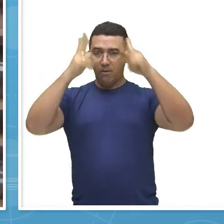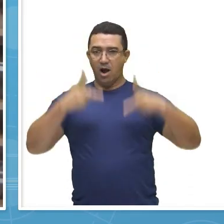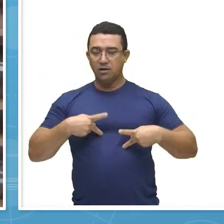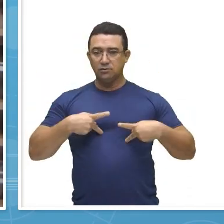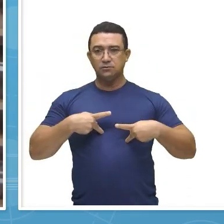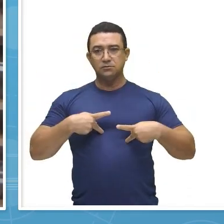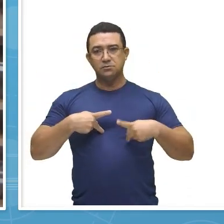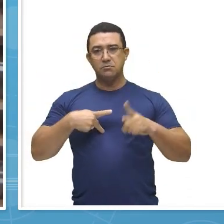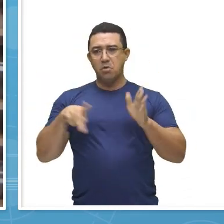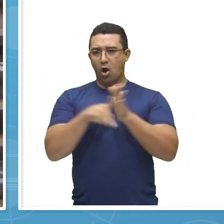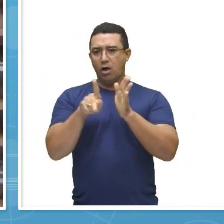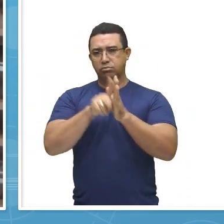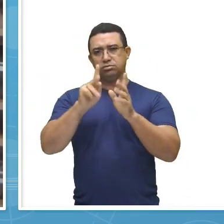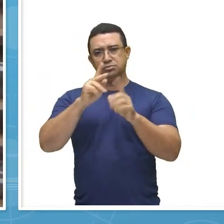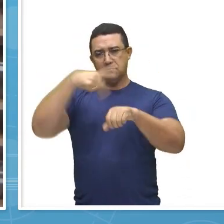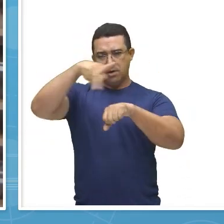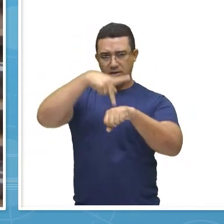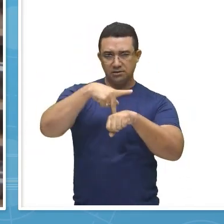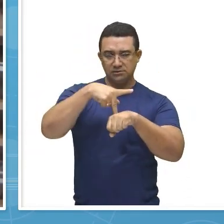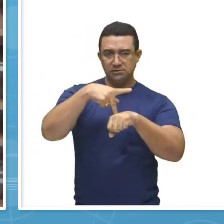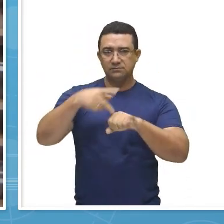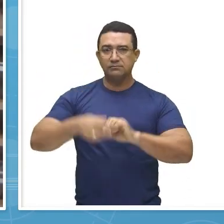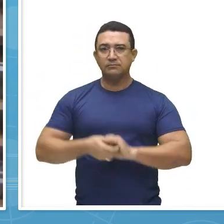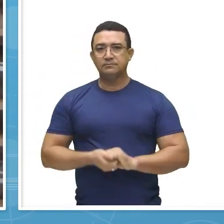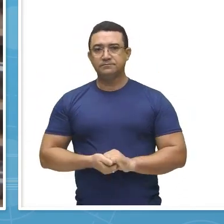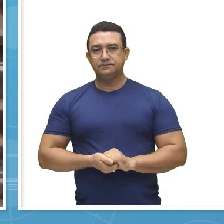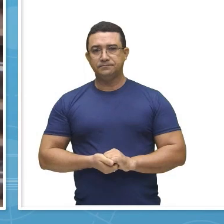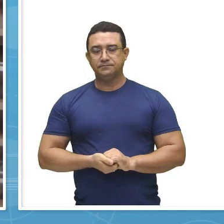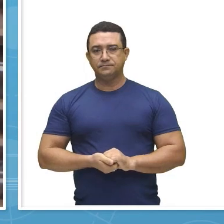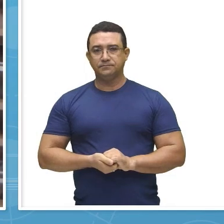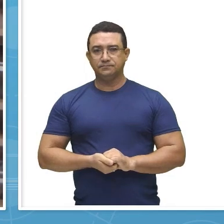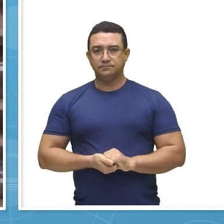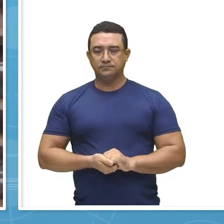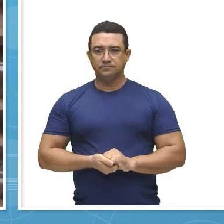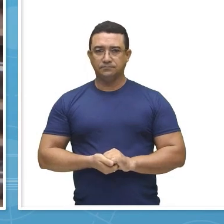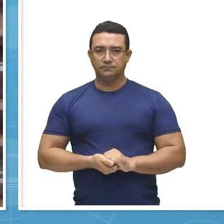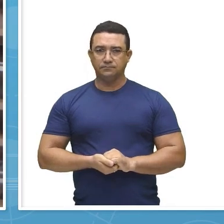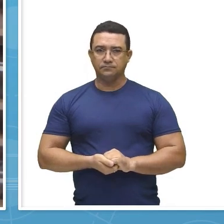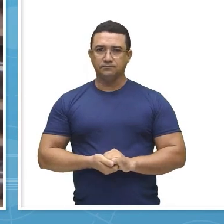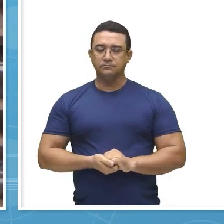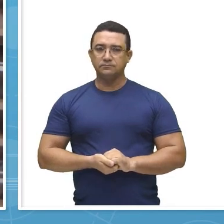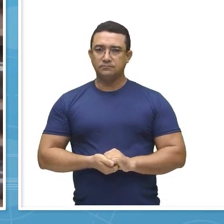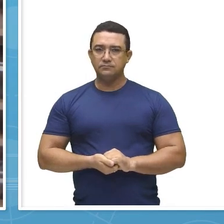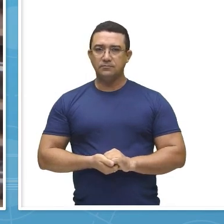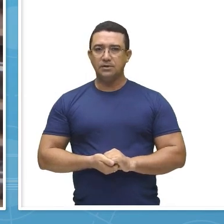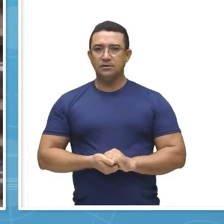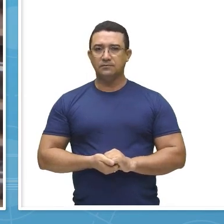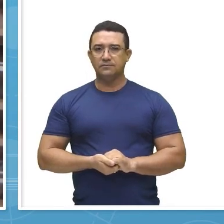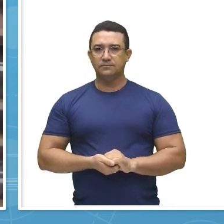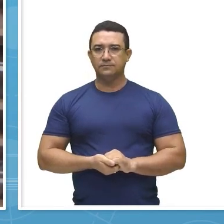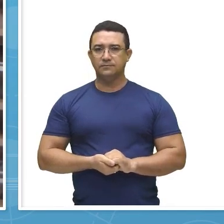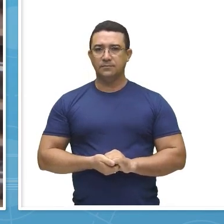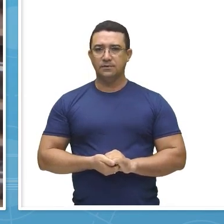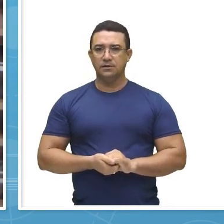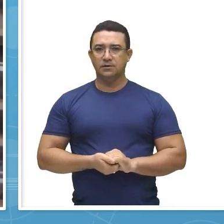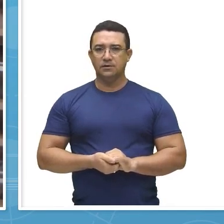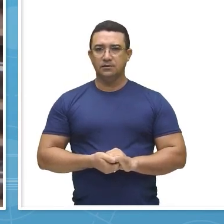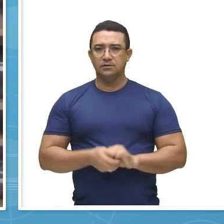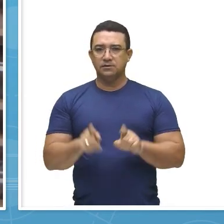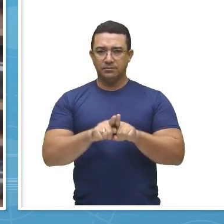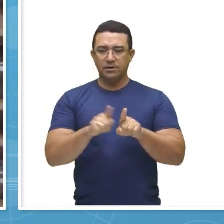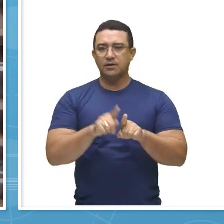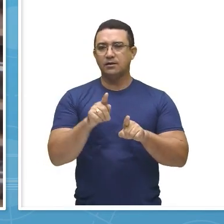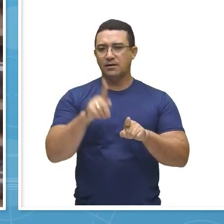IDH ele não é só utilizado, tá, para medir o grau de desenvolvimento dos países, mas também de regiões,